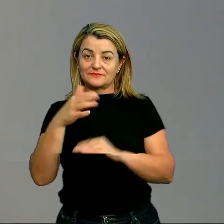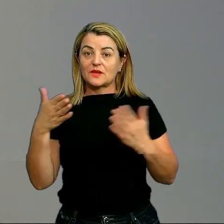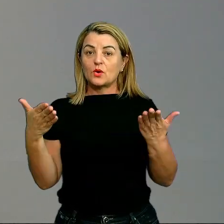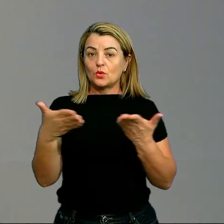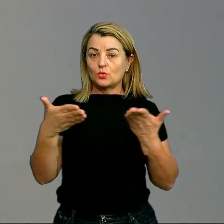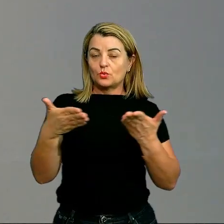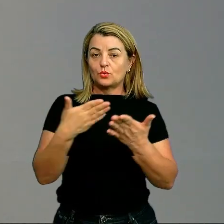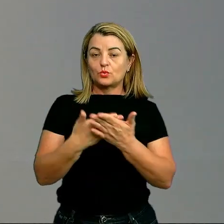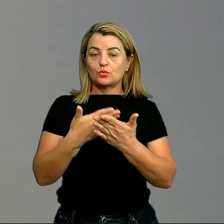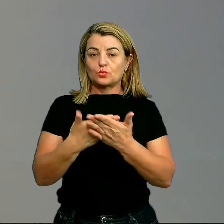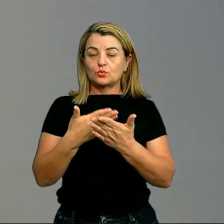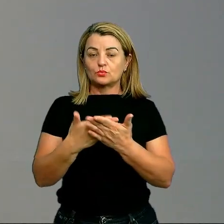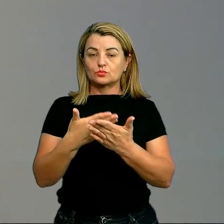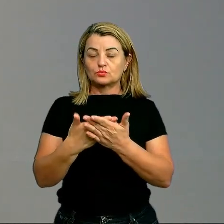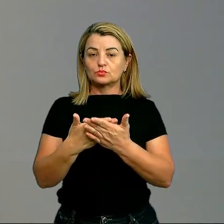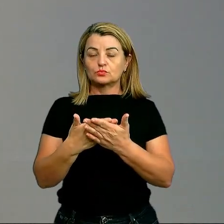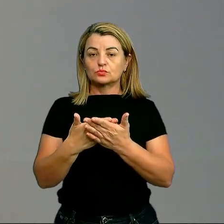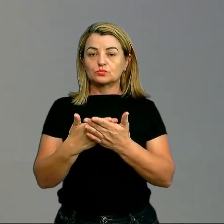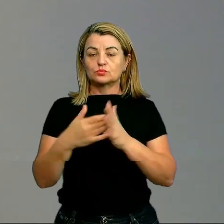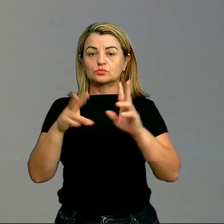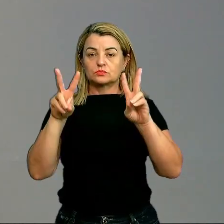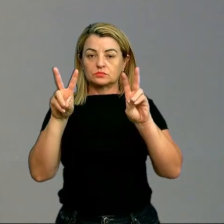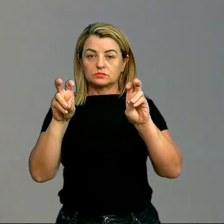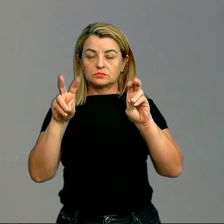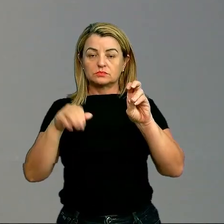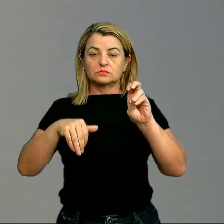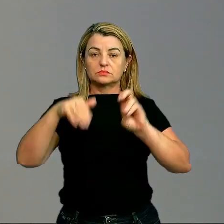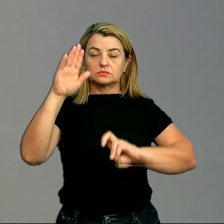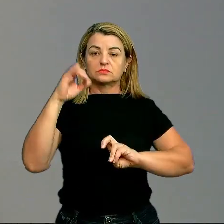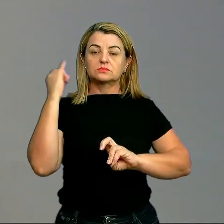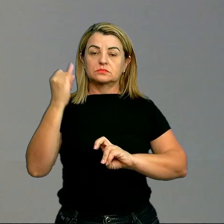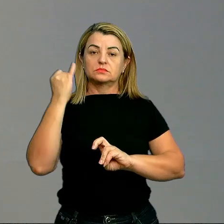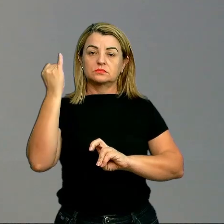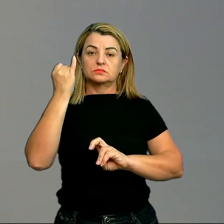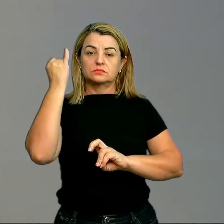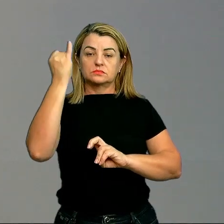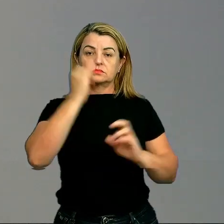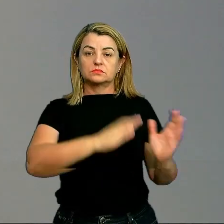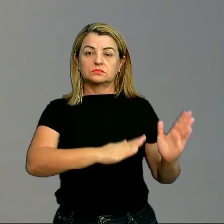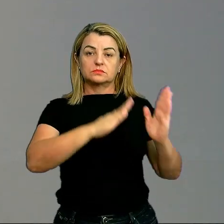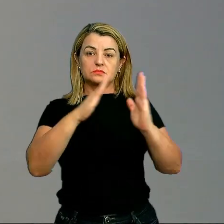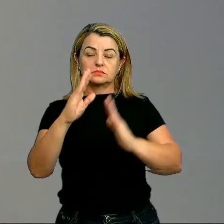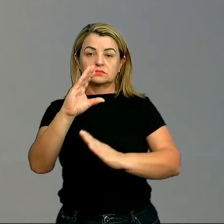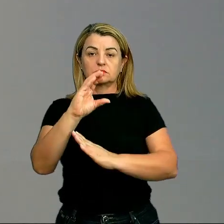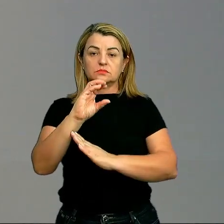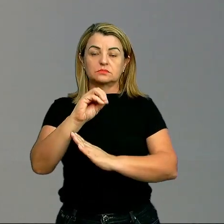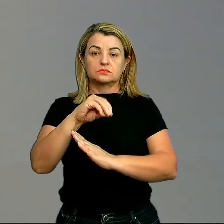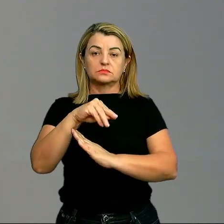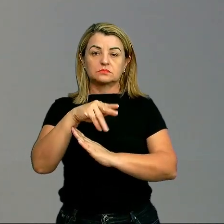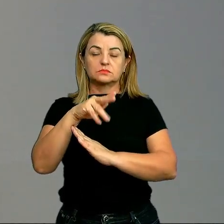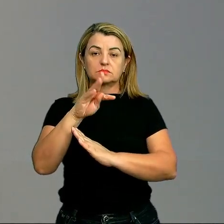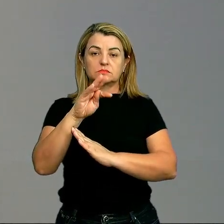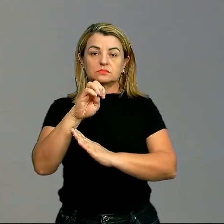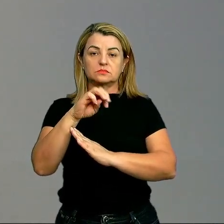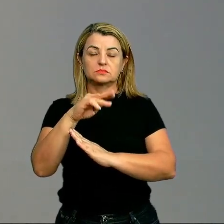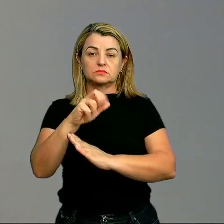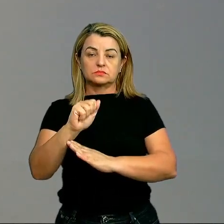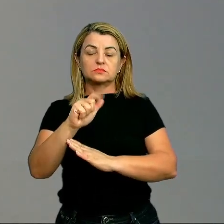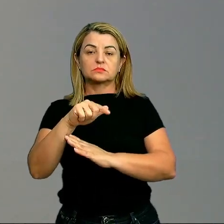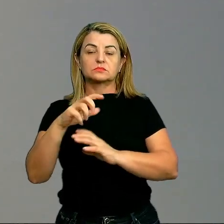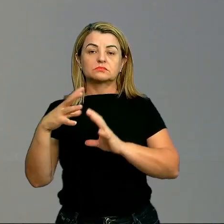é sobre um dos eventos mais importantes, digamos assim, do período contemporâneo, que é a crise